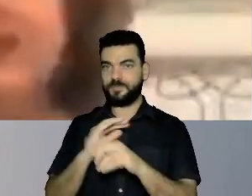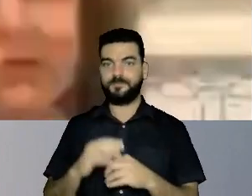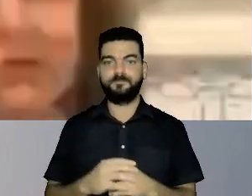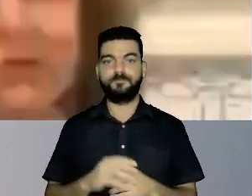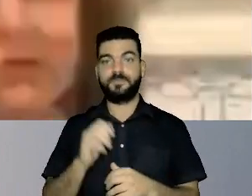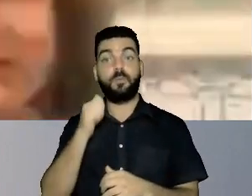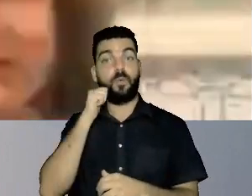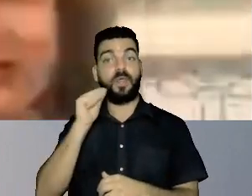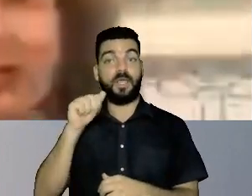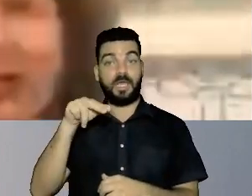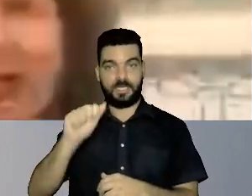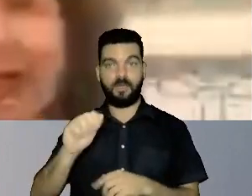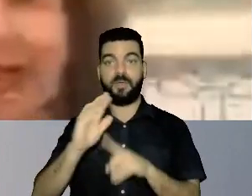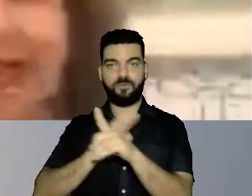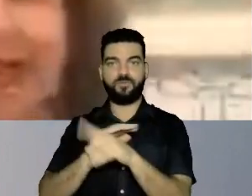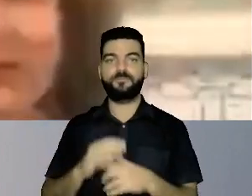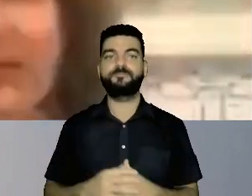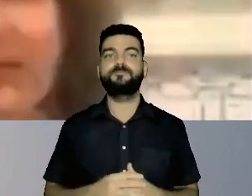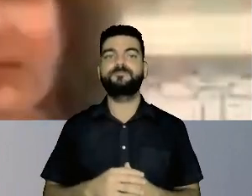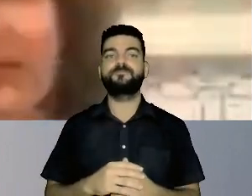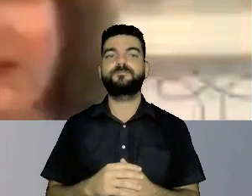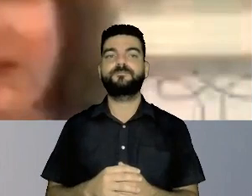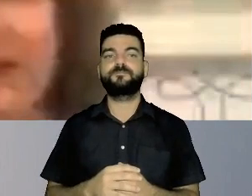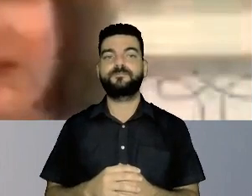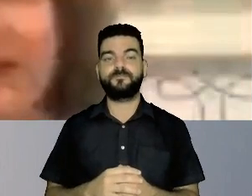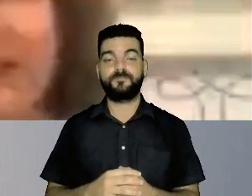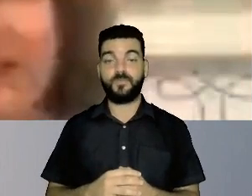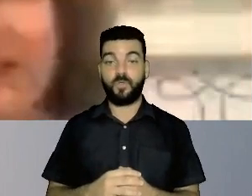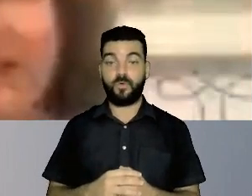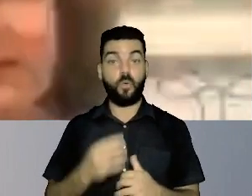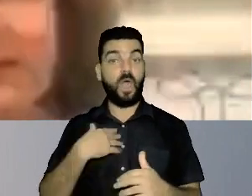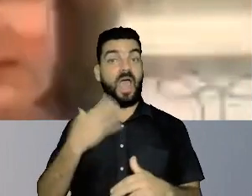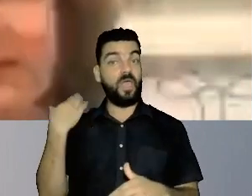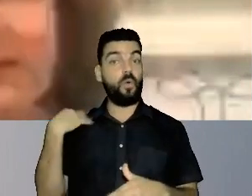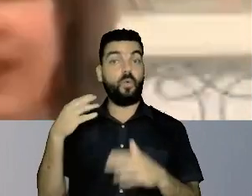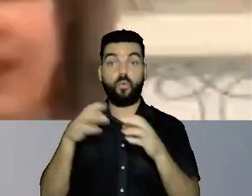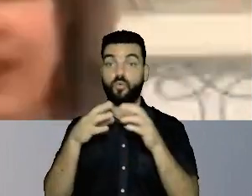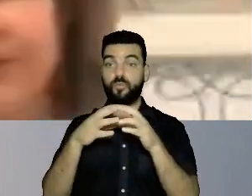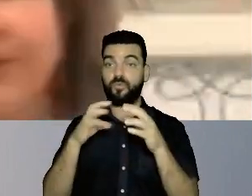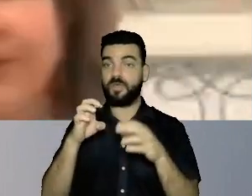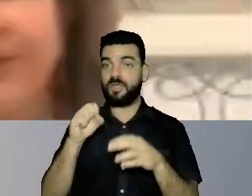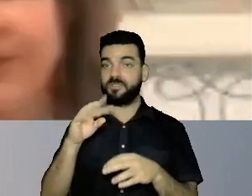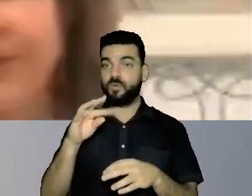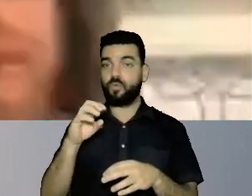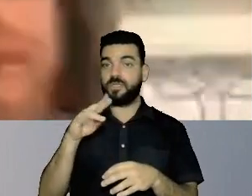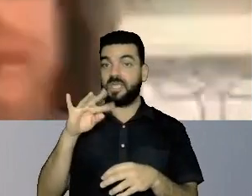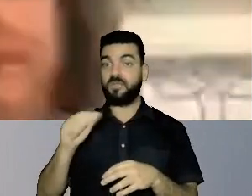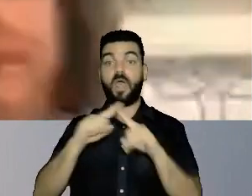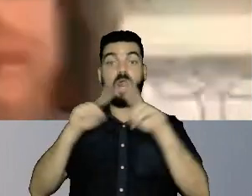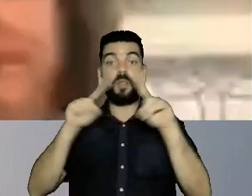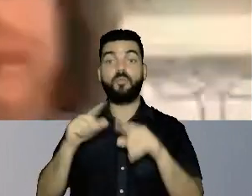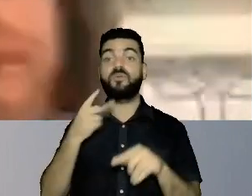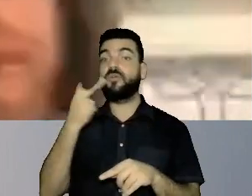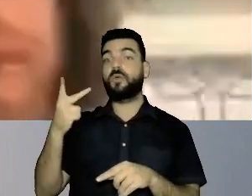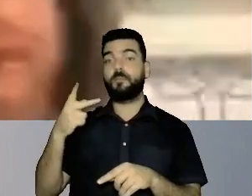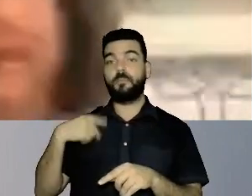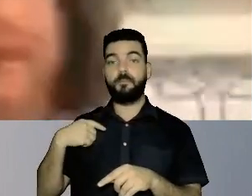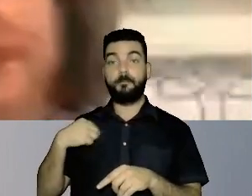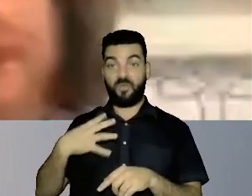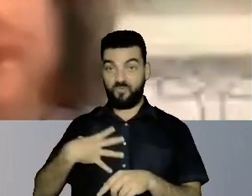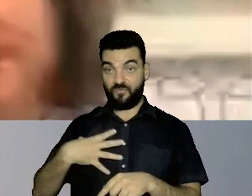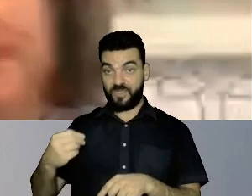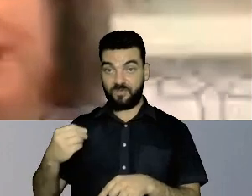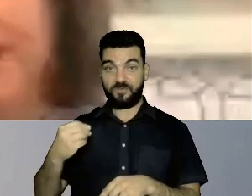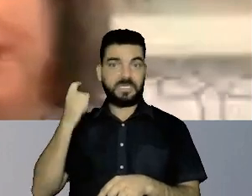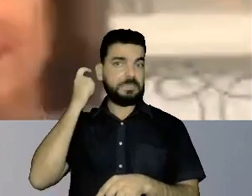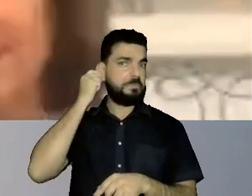Então, faz uma geral, né? A gente tem aqui uma pergunta da Ana, né? Ela